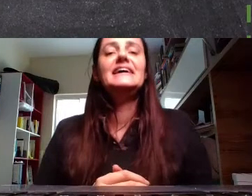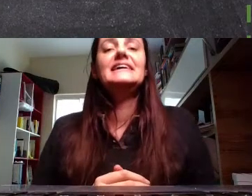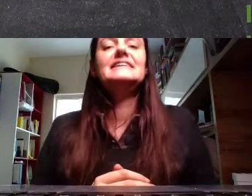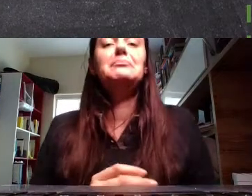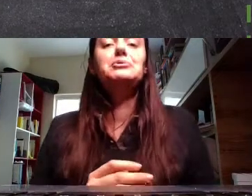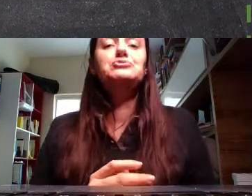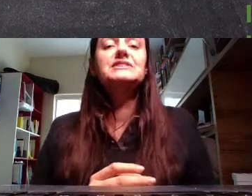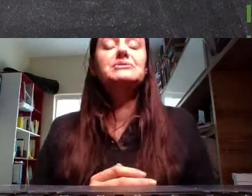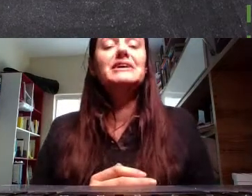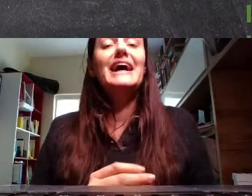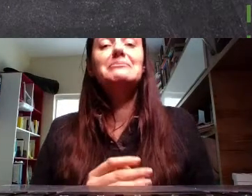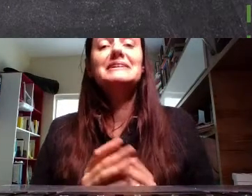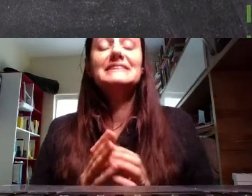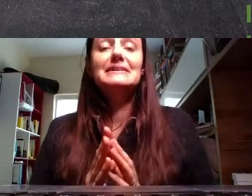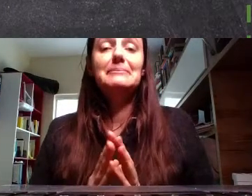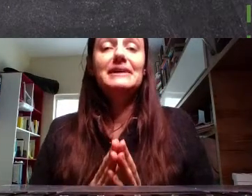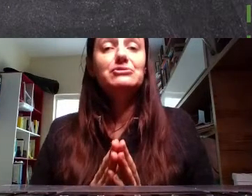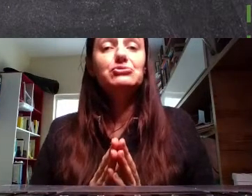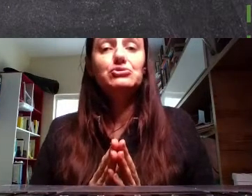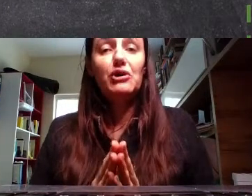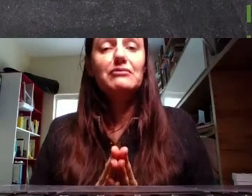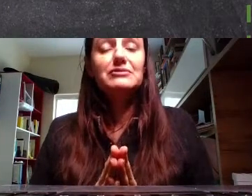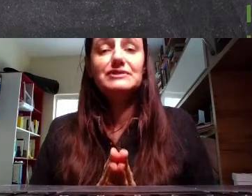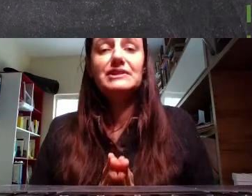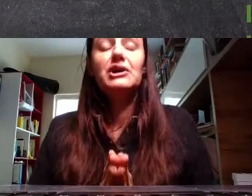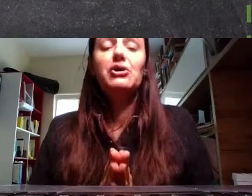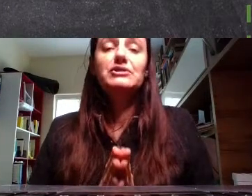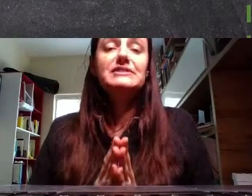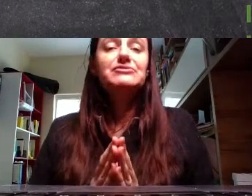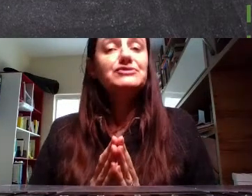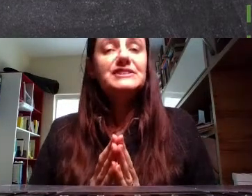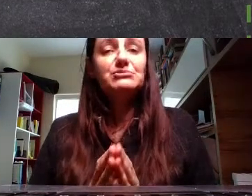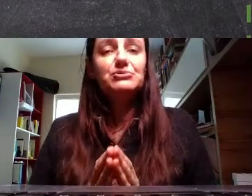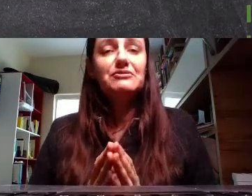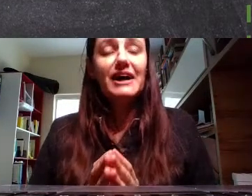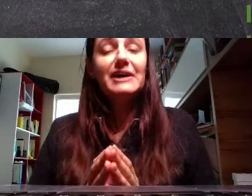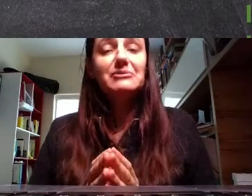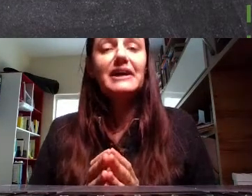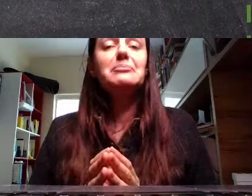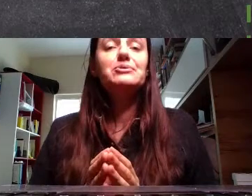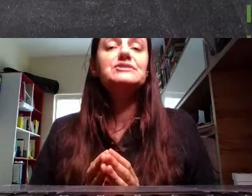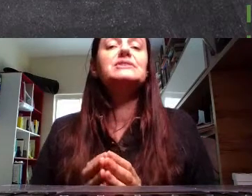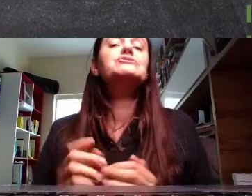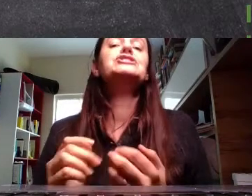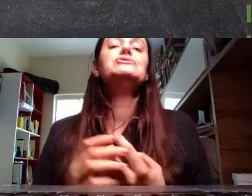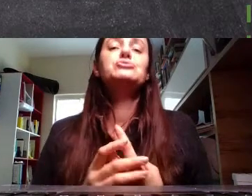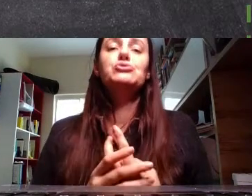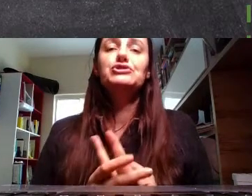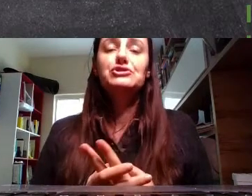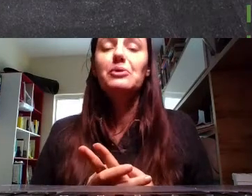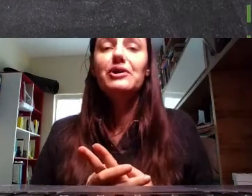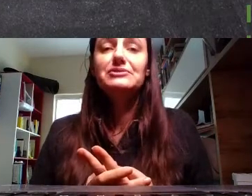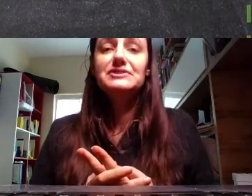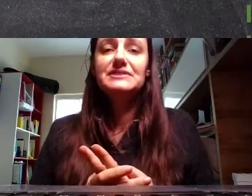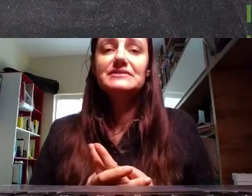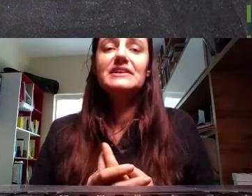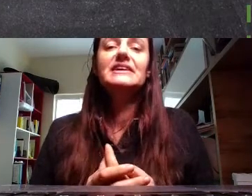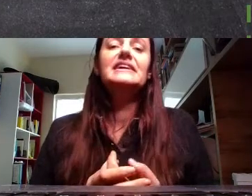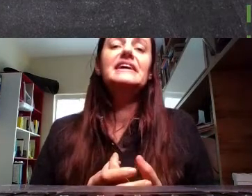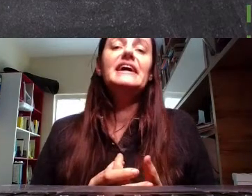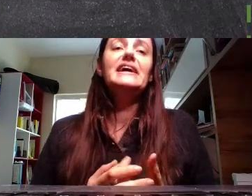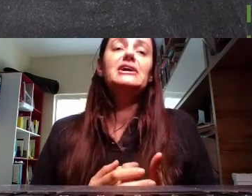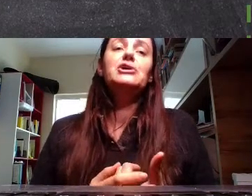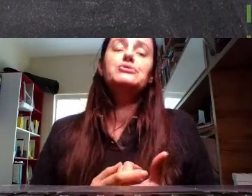Além da produção e armazenamento dos óvulos, outra função do ovário é a produção de 2